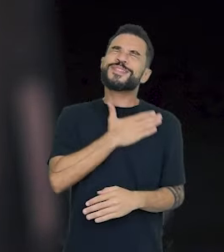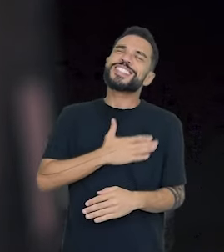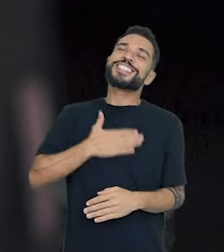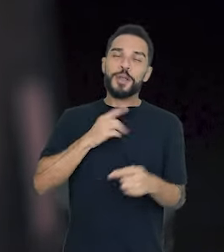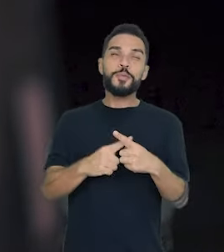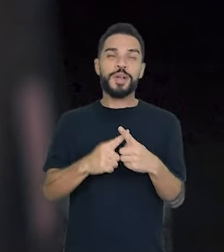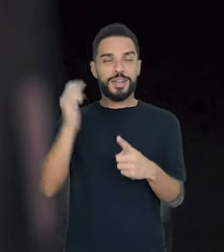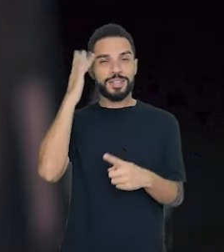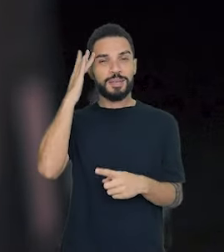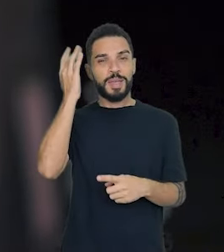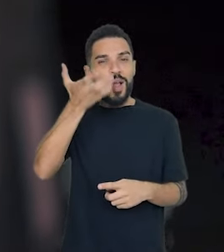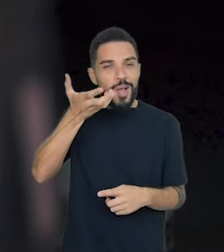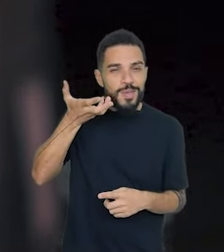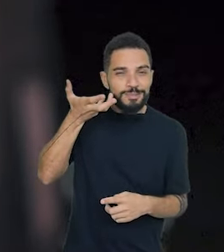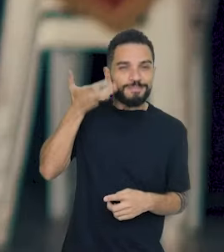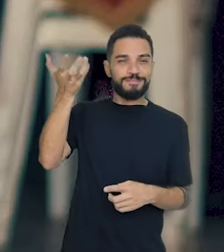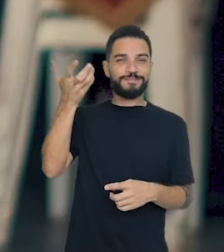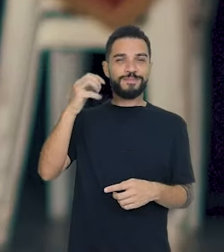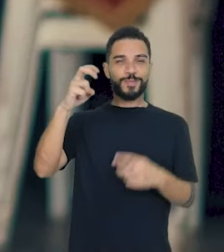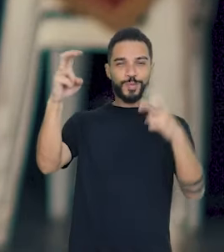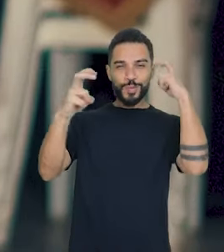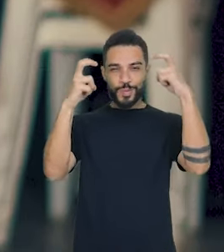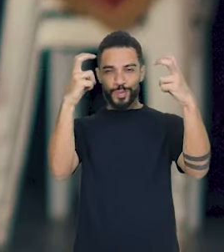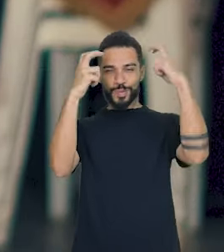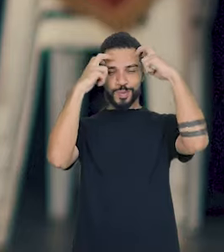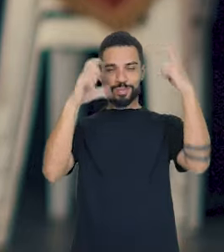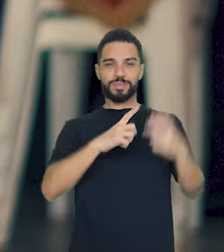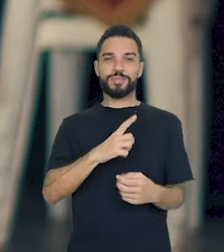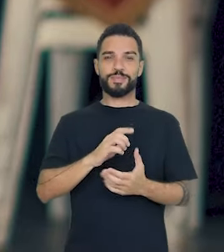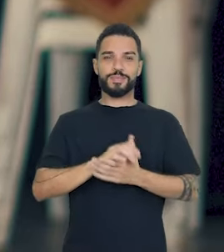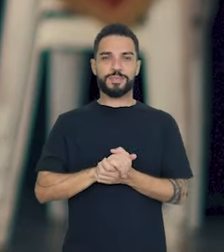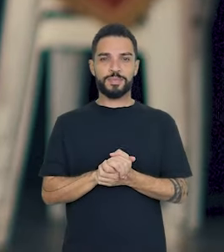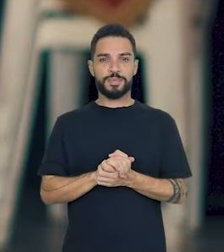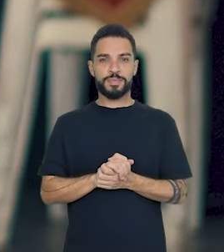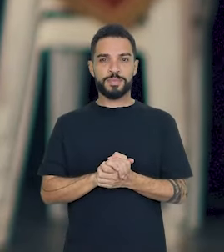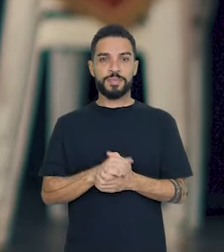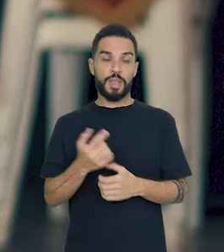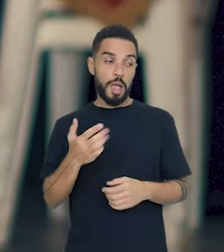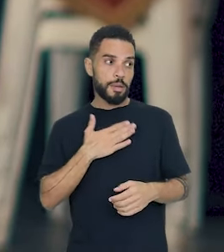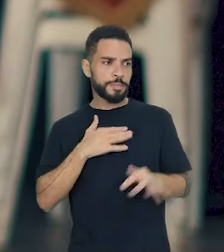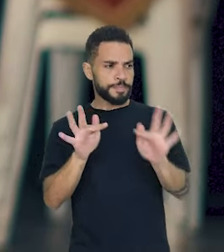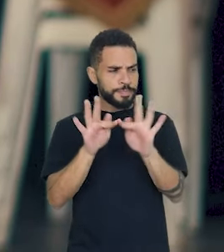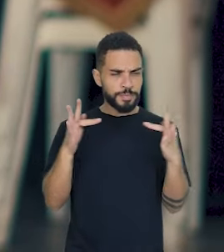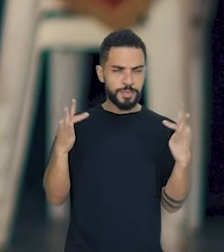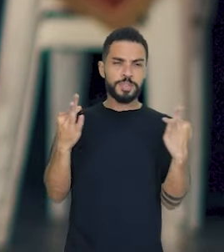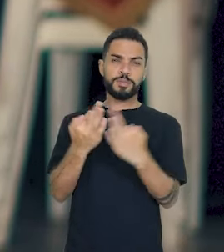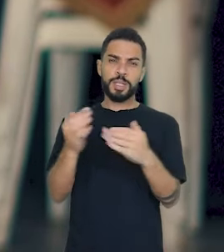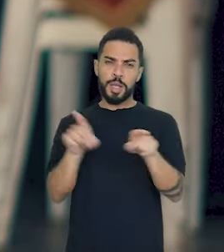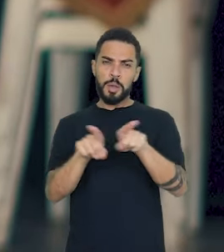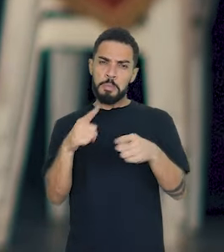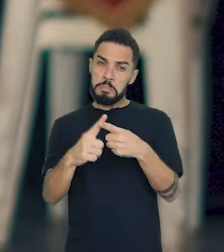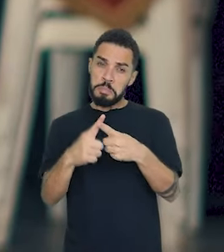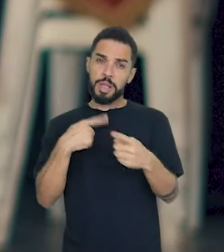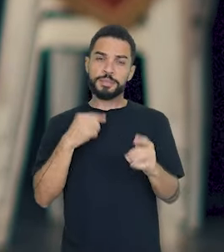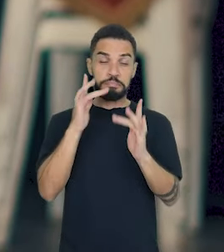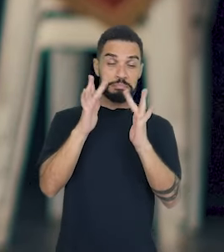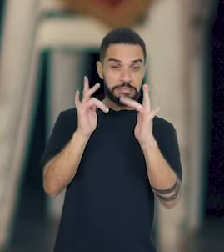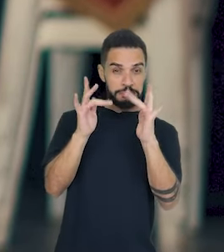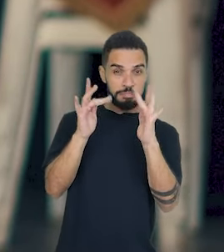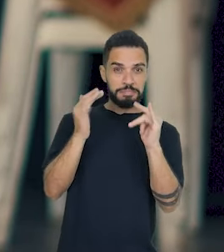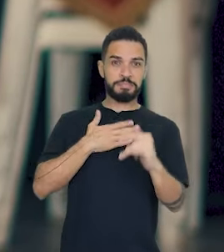agora é a hora de eu aprender muita coisa. Através da minha cunhada, porque ele passou a namorar a minha cunhada, que era a irmã da